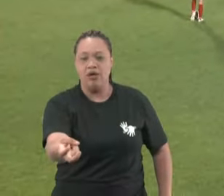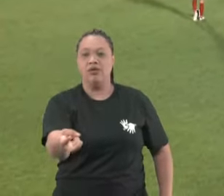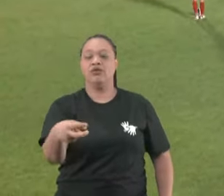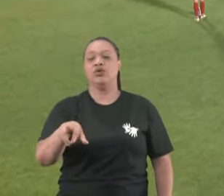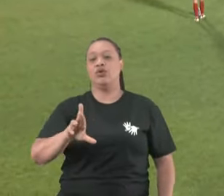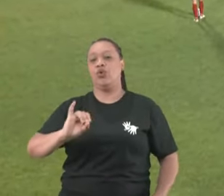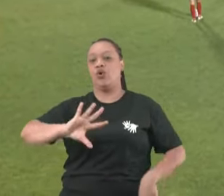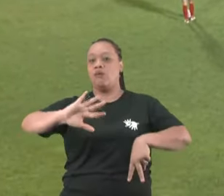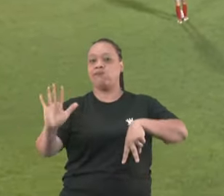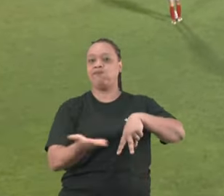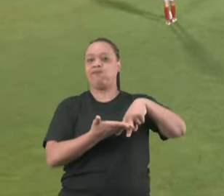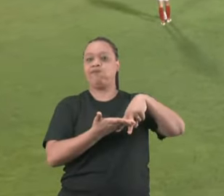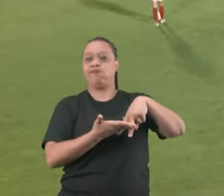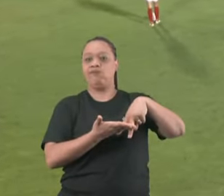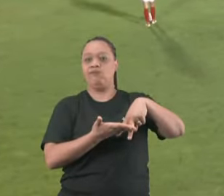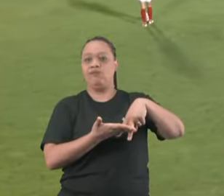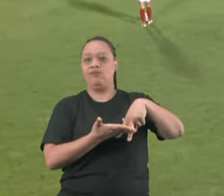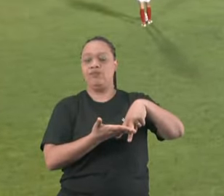E a falta foi anotada.